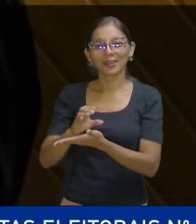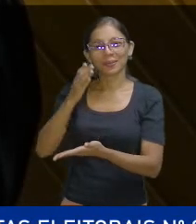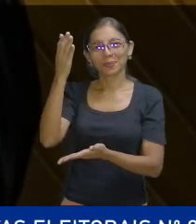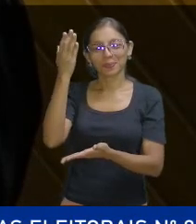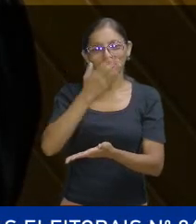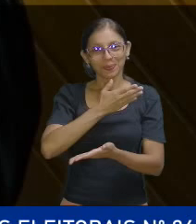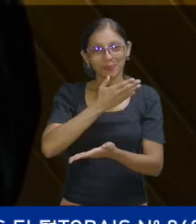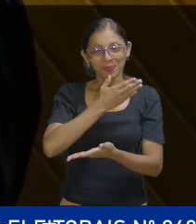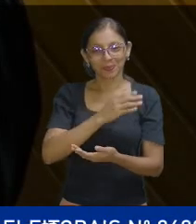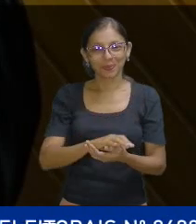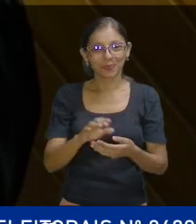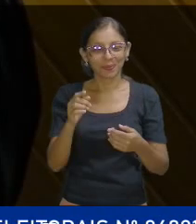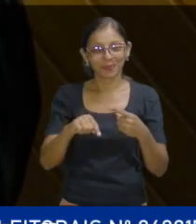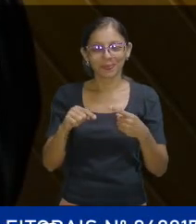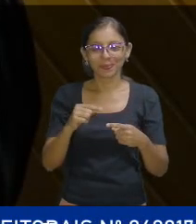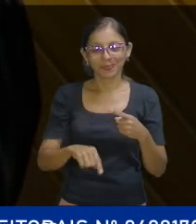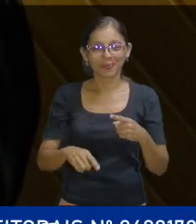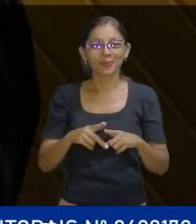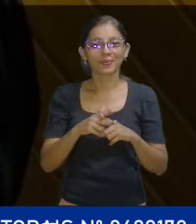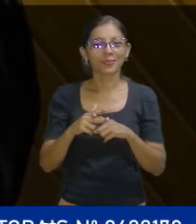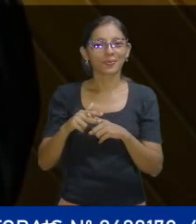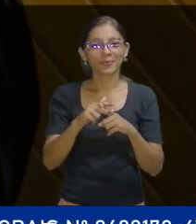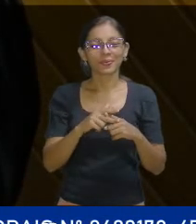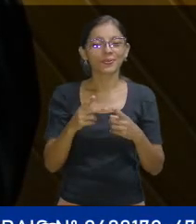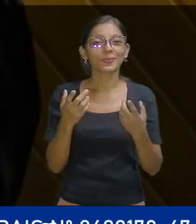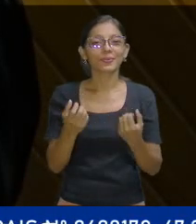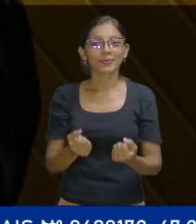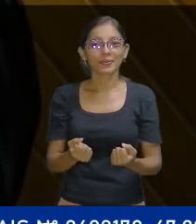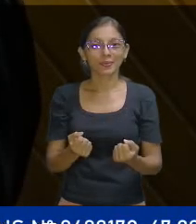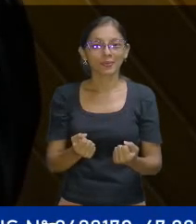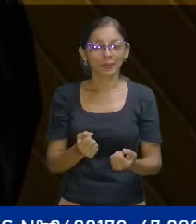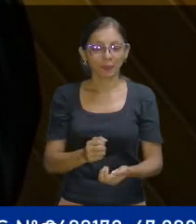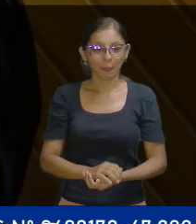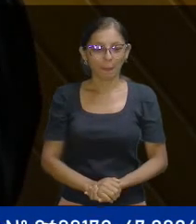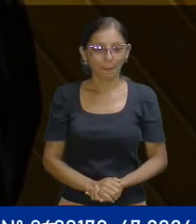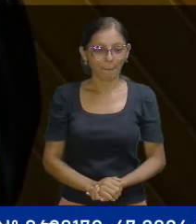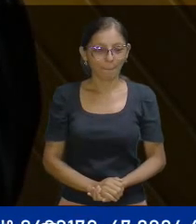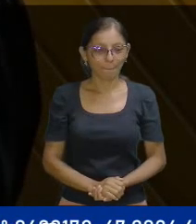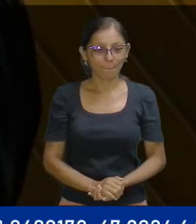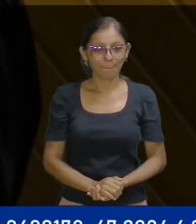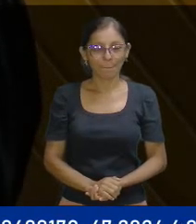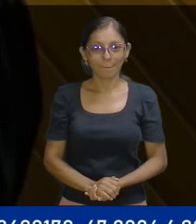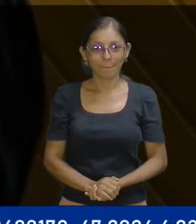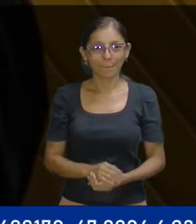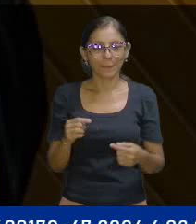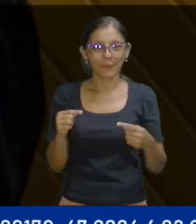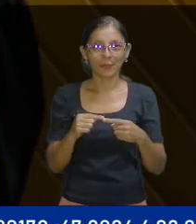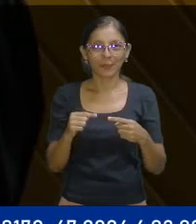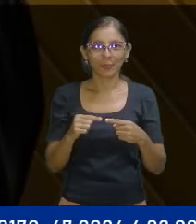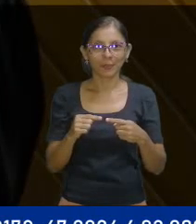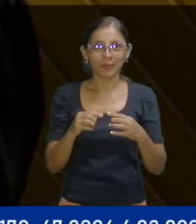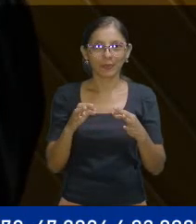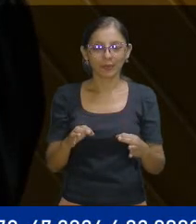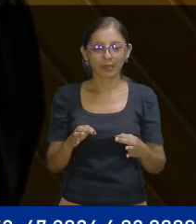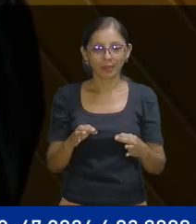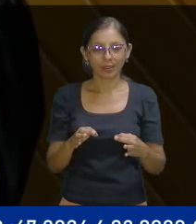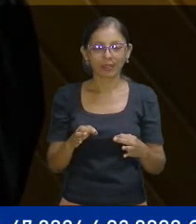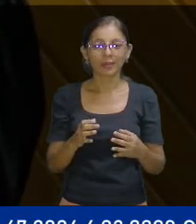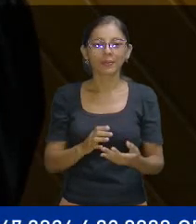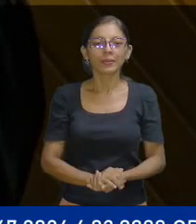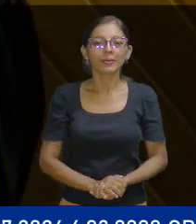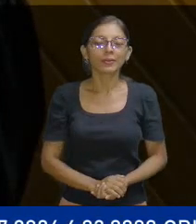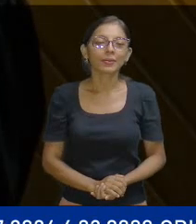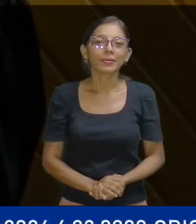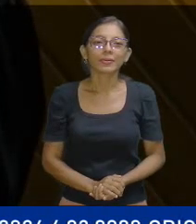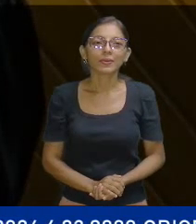contas, impõe-se a sua aprovação com ressalva, nos moldes da referida resolução. Ante o exposto, julgo aprovados com